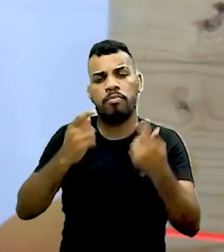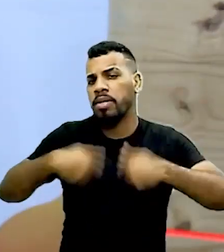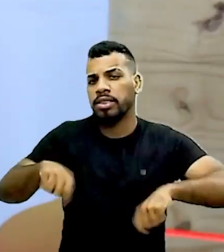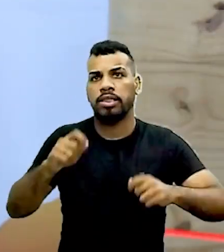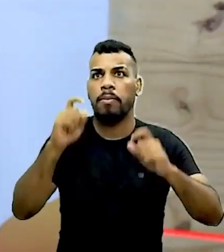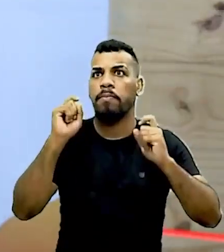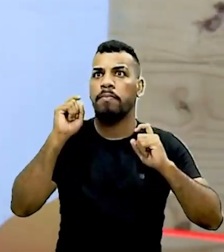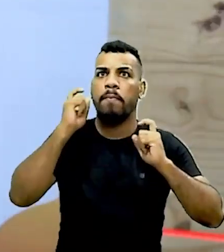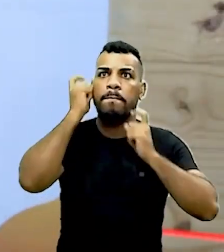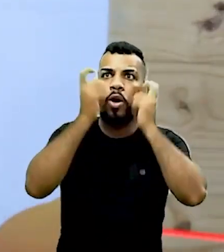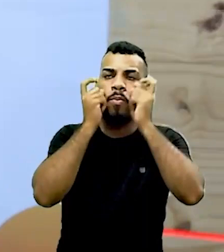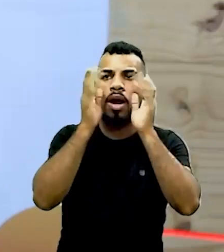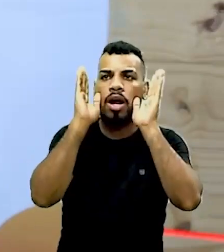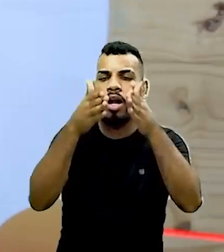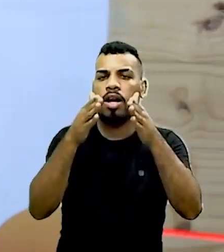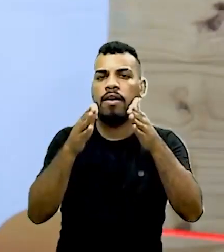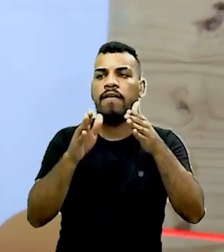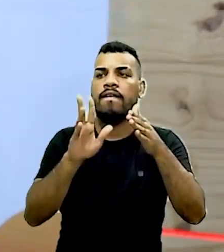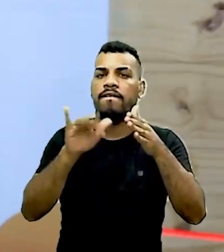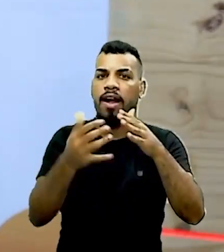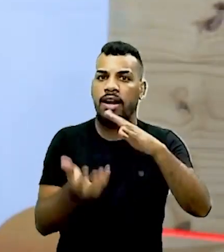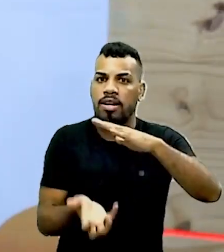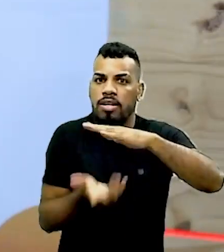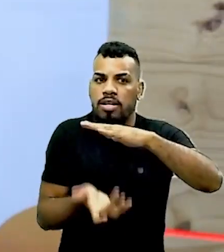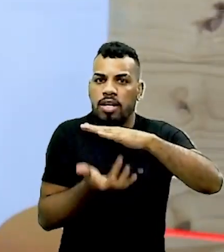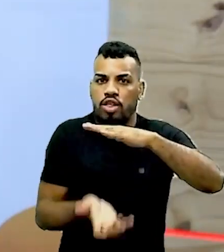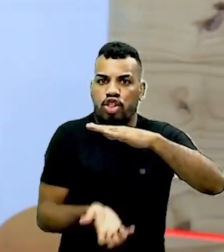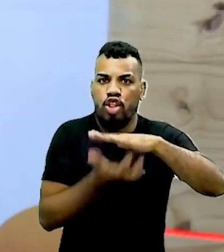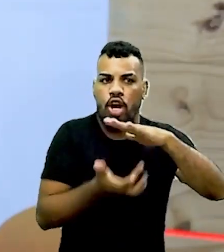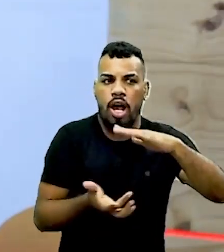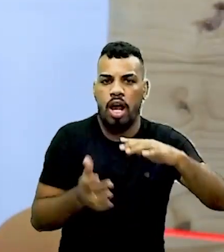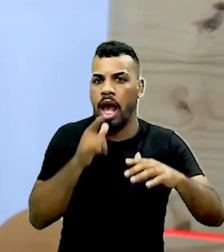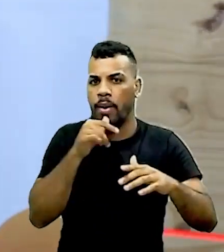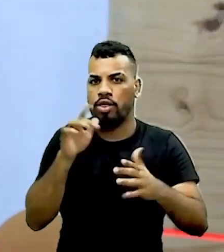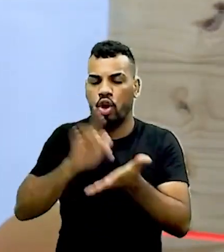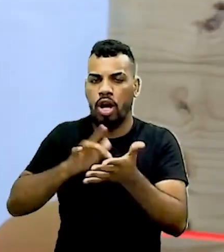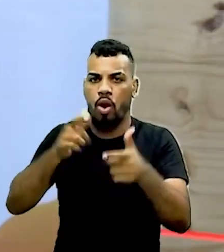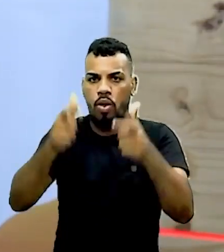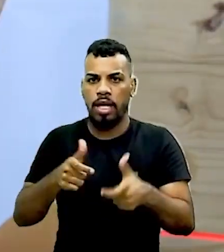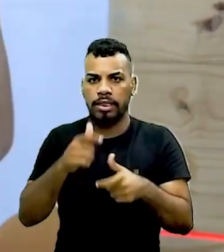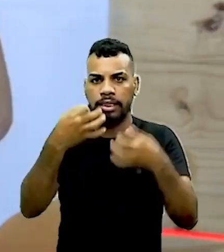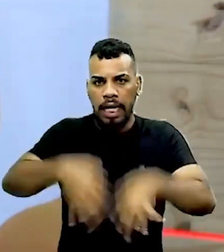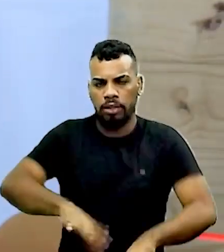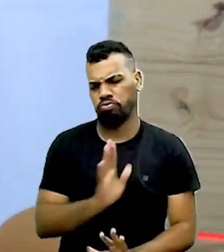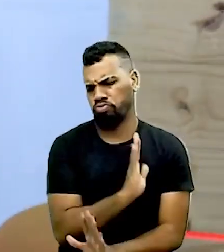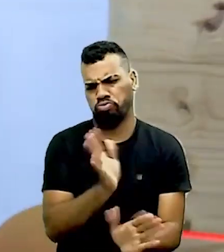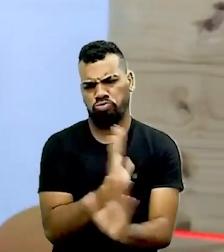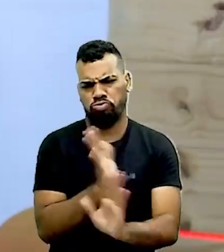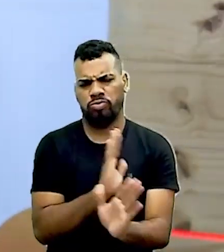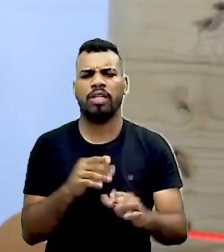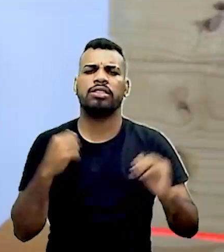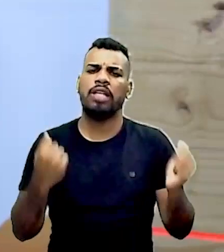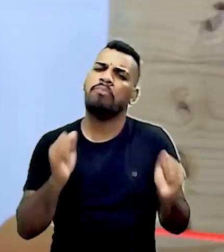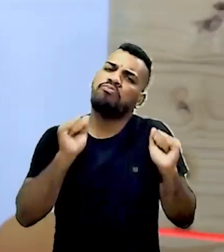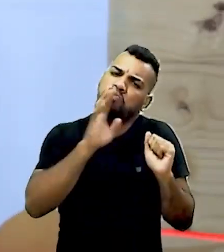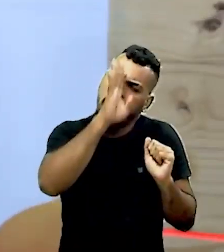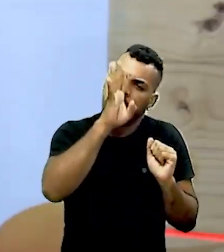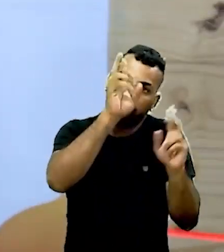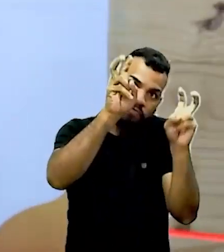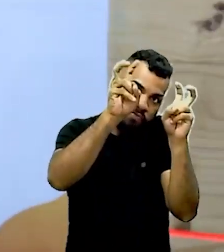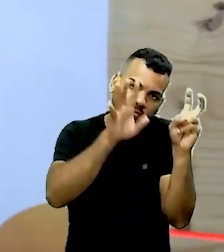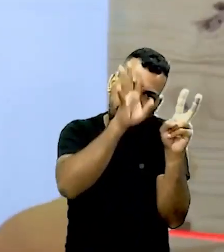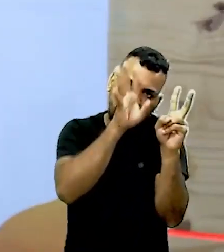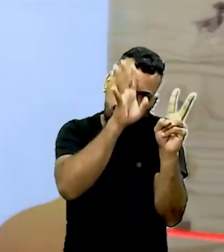se vai atingir pontos específicos. Então isso é bom já para fazer algo mais desorganizado, entre